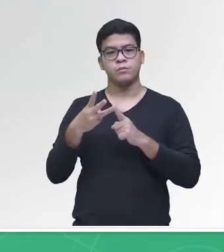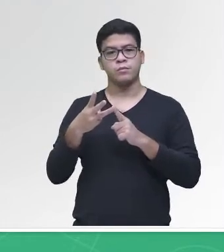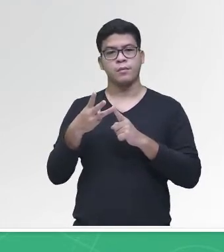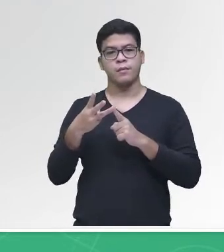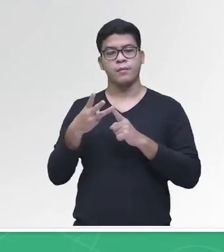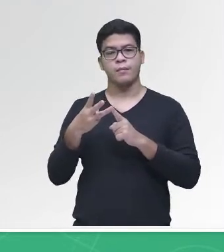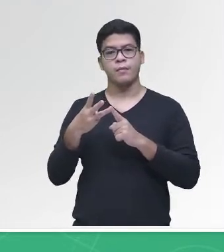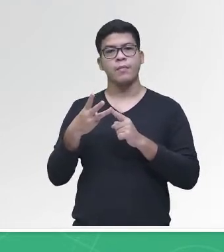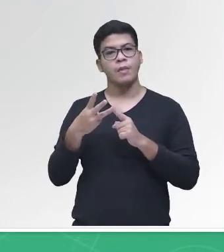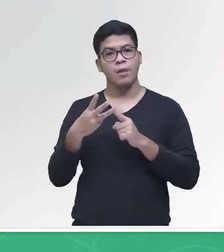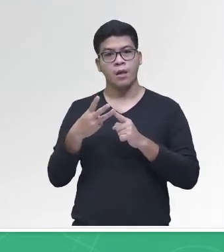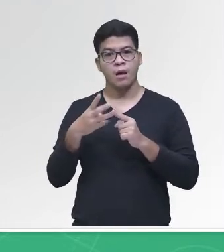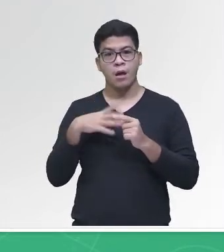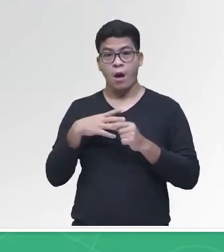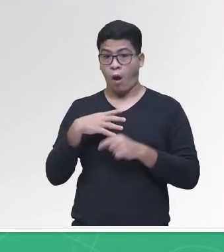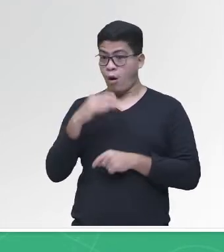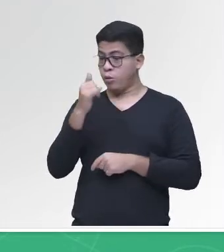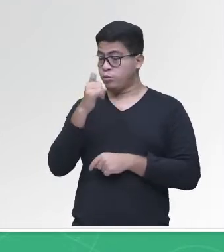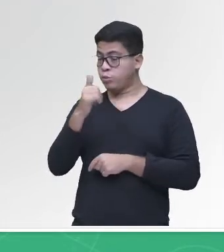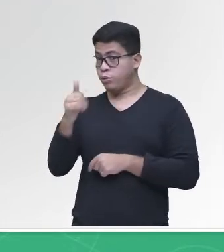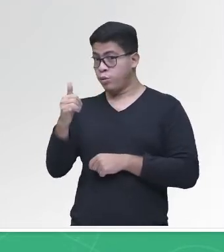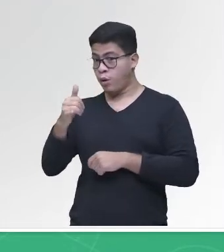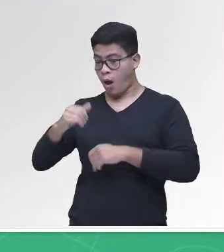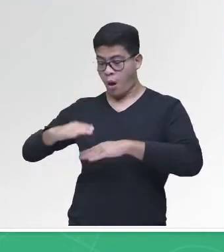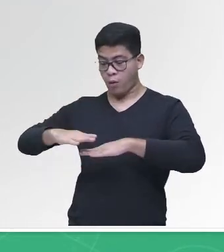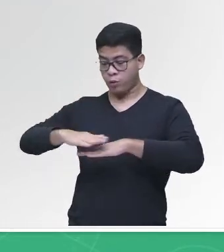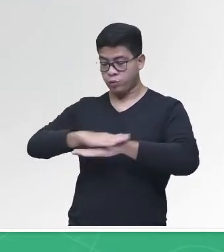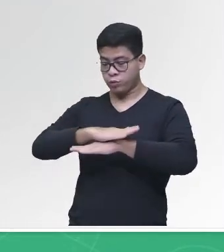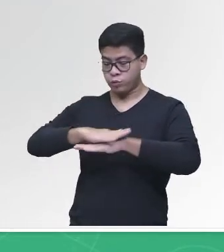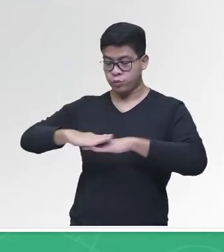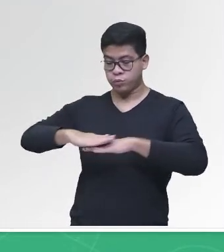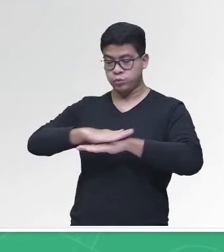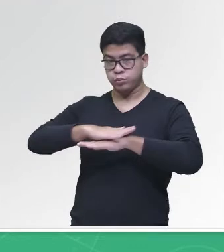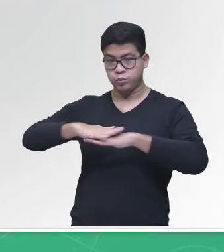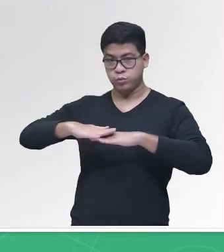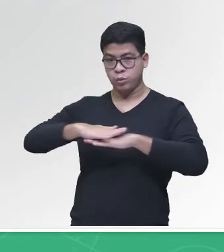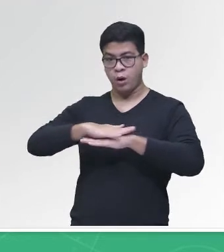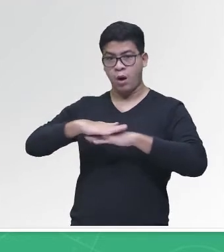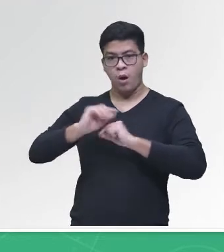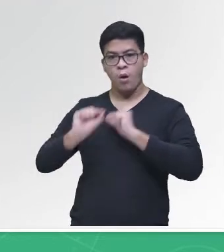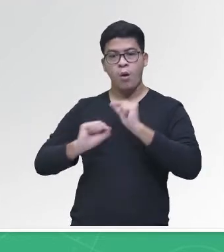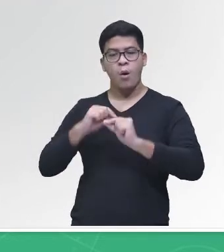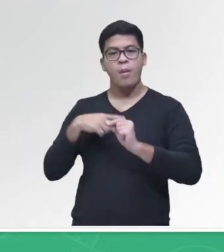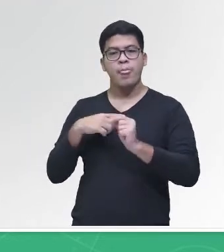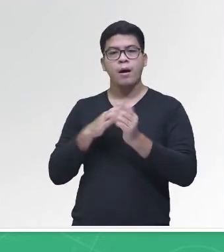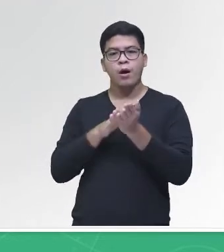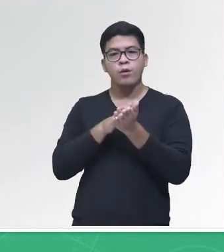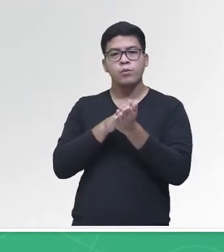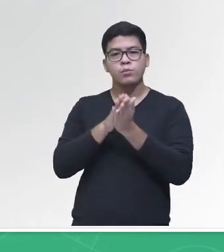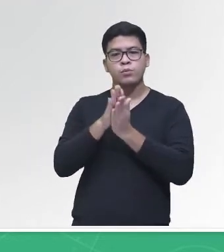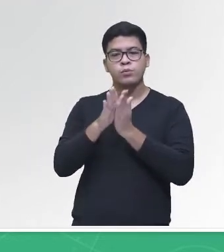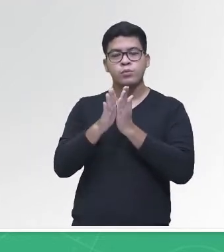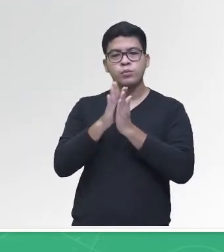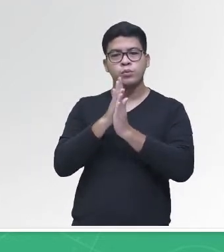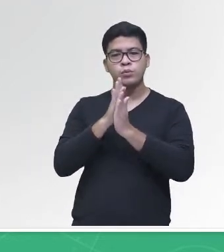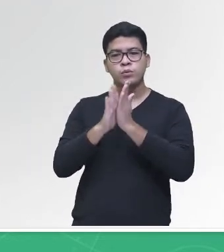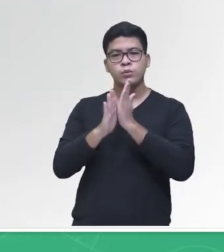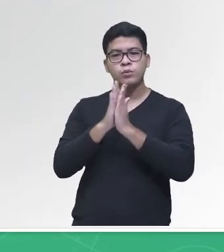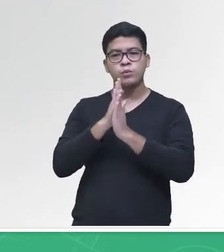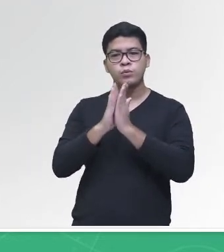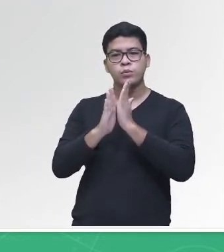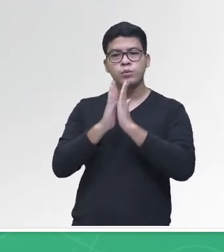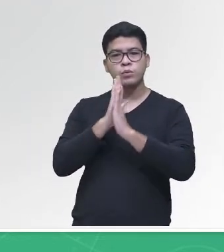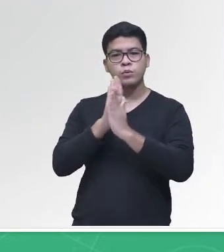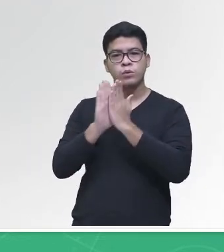os processos de eletrização por atrito. E o que significa isso? Nós temos aqui